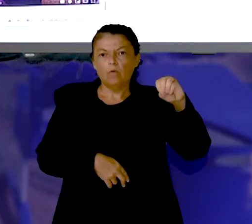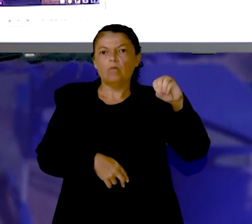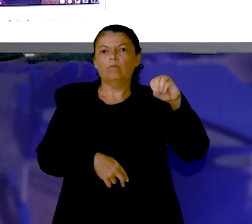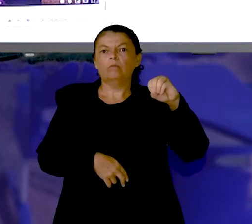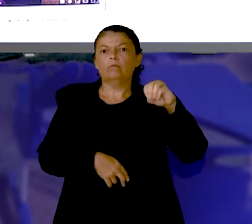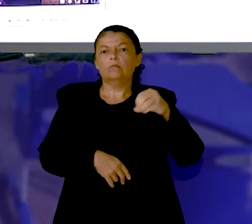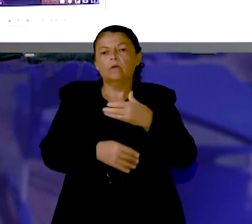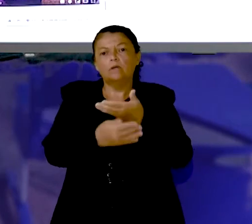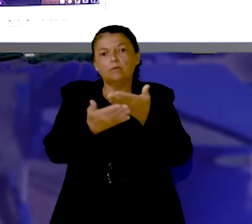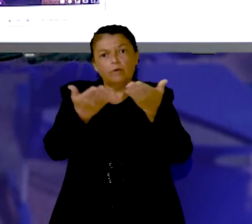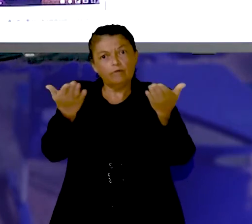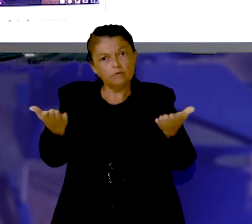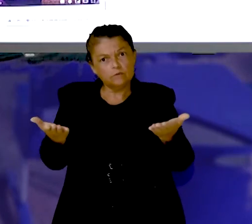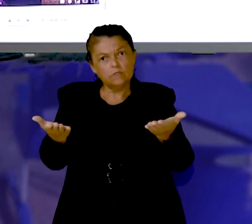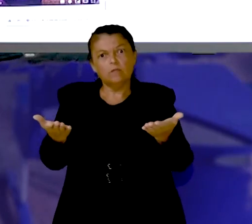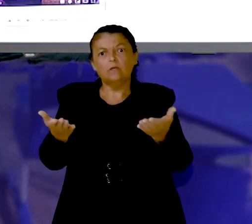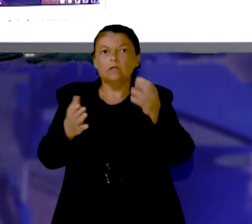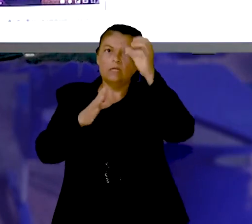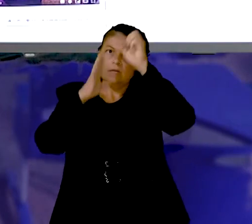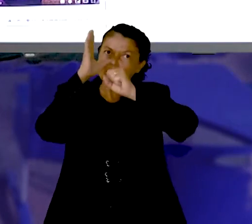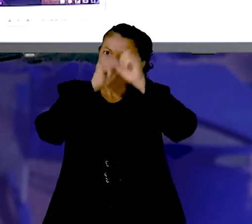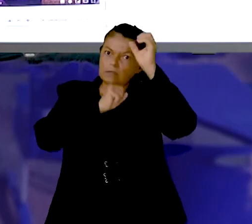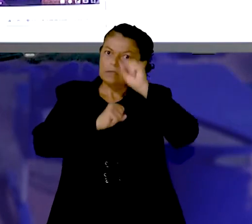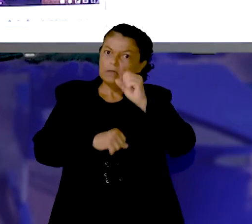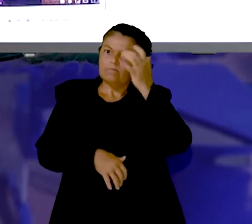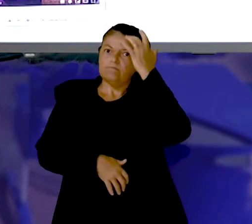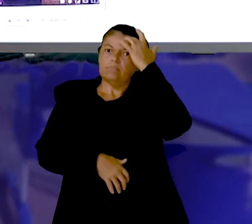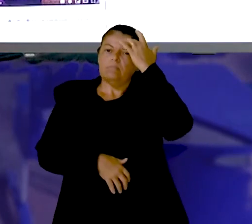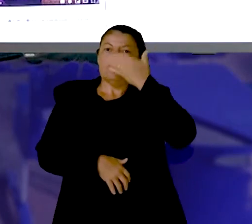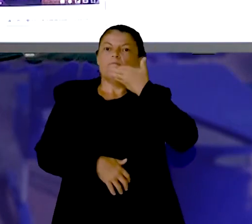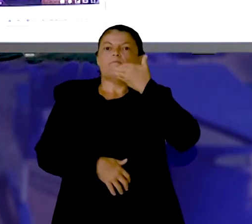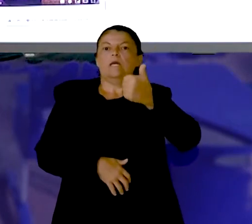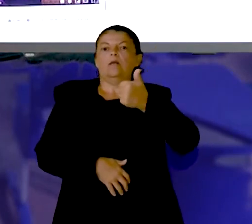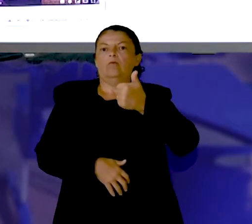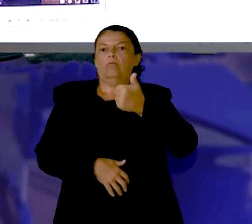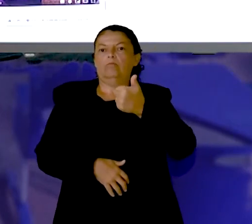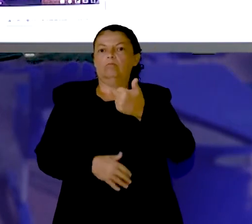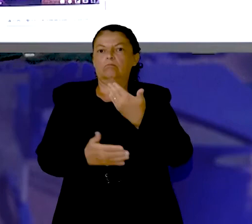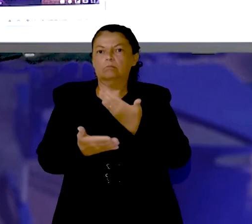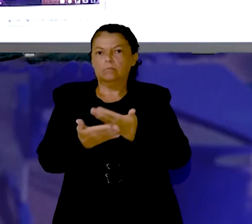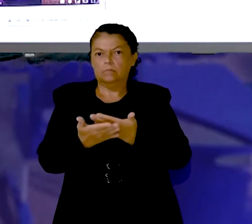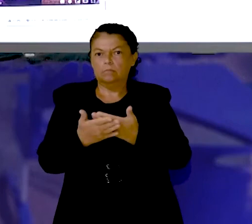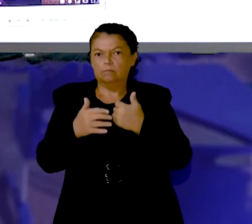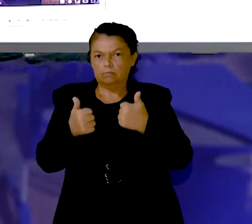vocês aí se aprofundarem melhor, compreenderem um pouquinho melhor do que seja o niilismo.